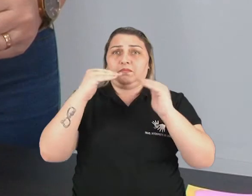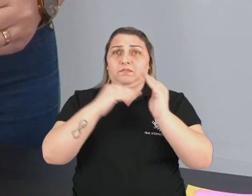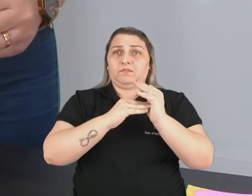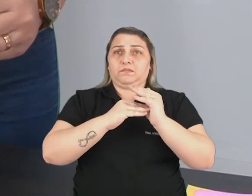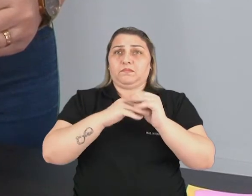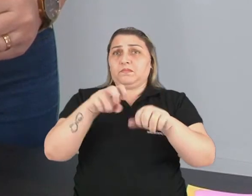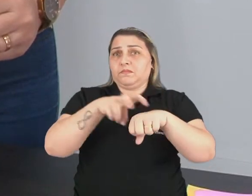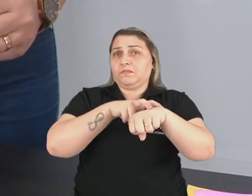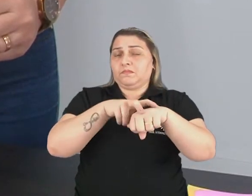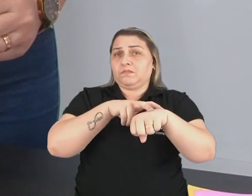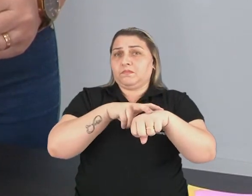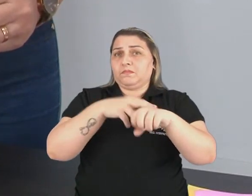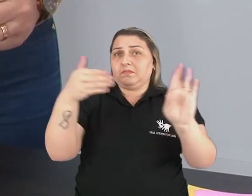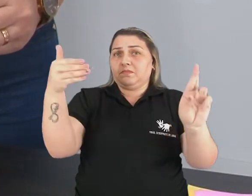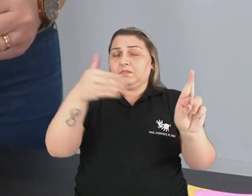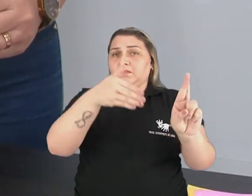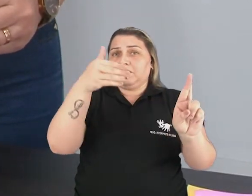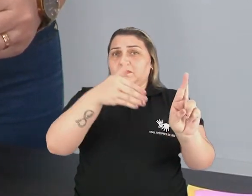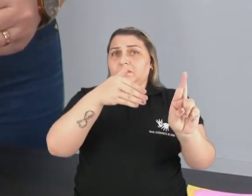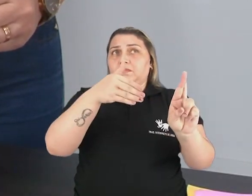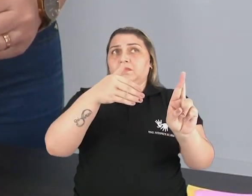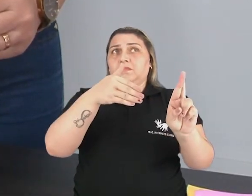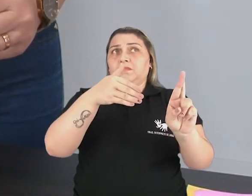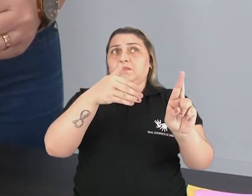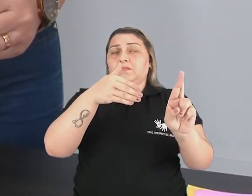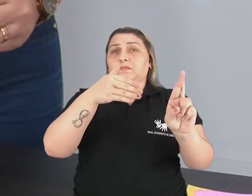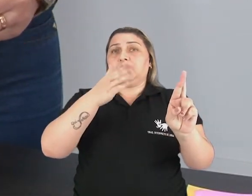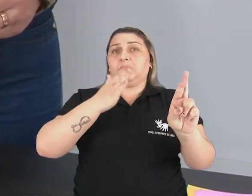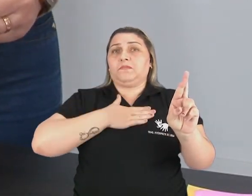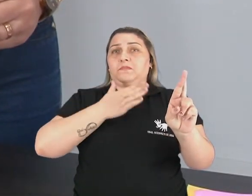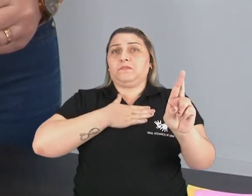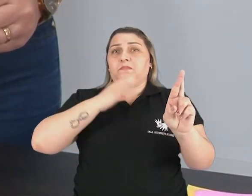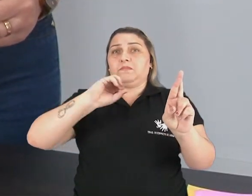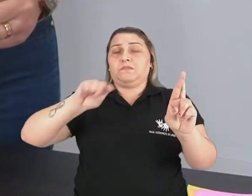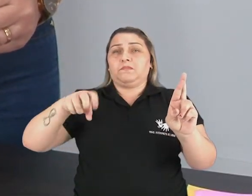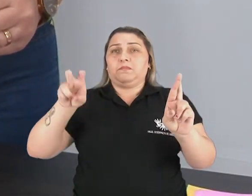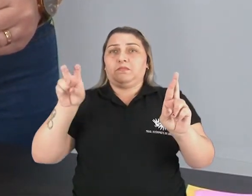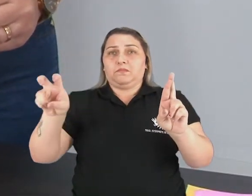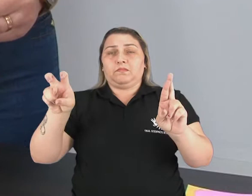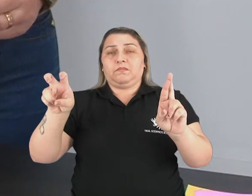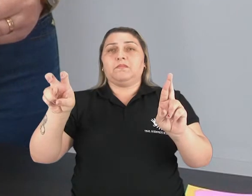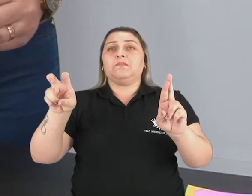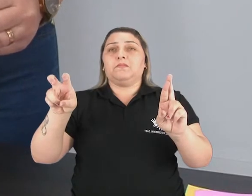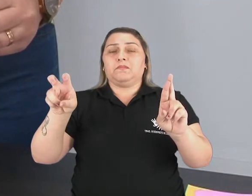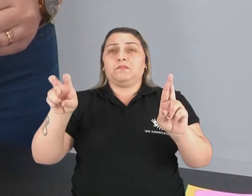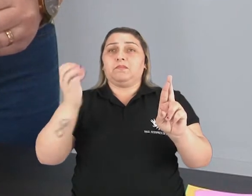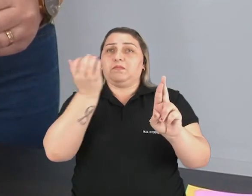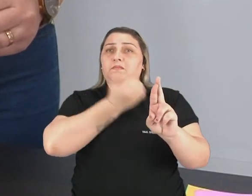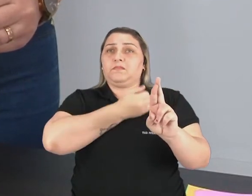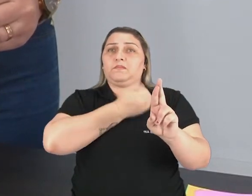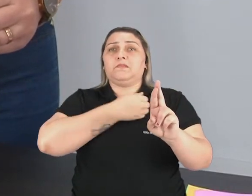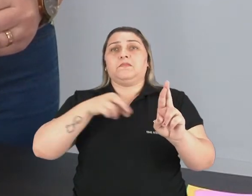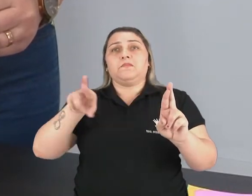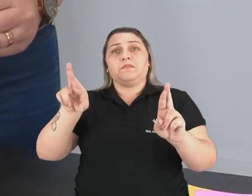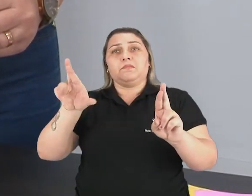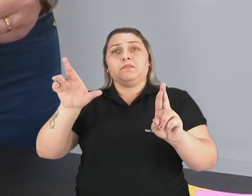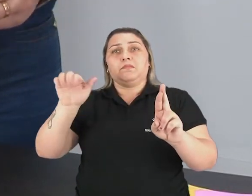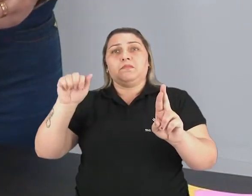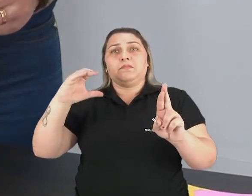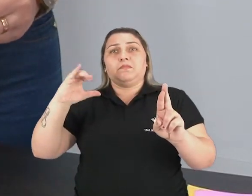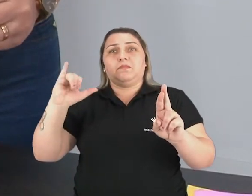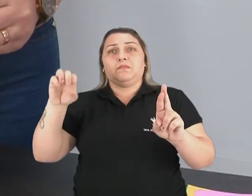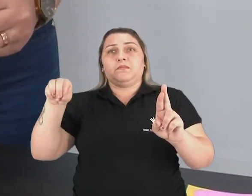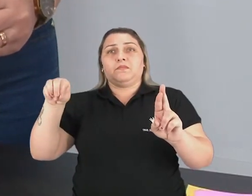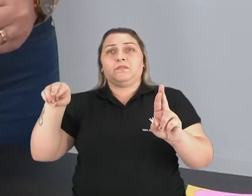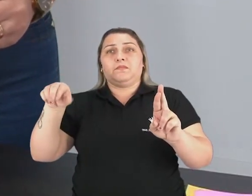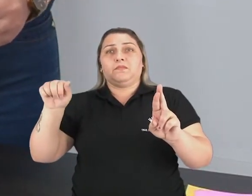outra parte vai estar representando o meu 0,5. Então, quando se trata de números racionais,